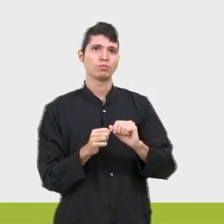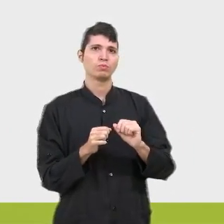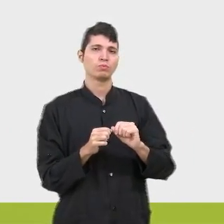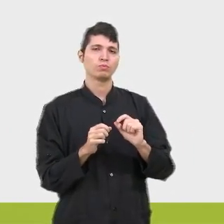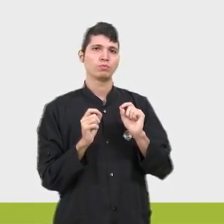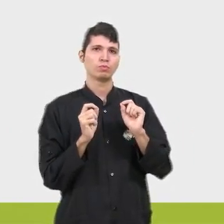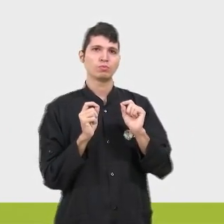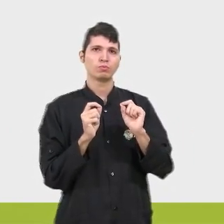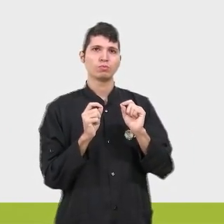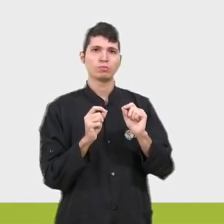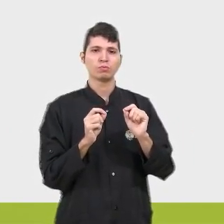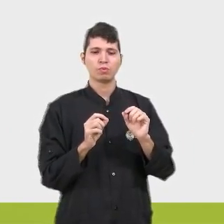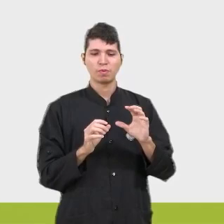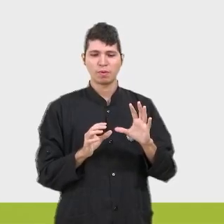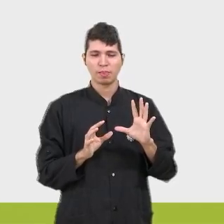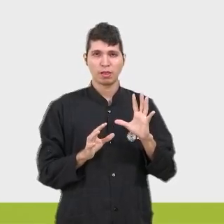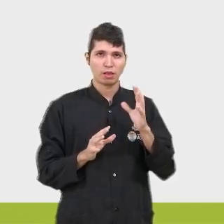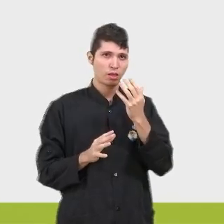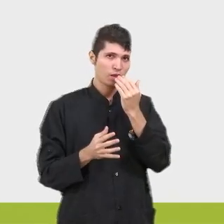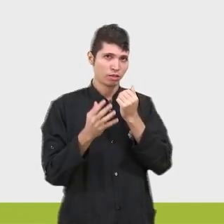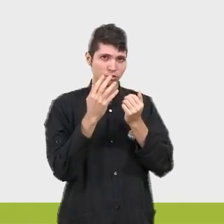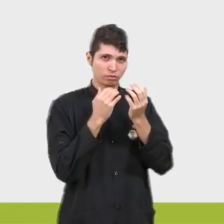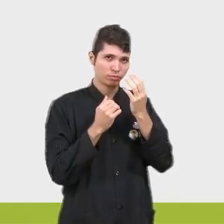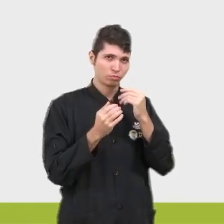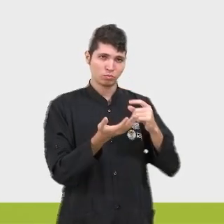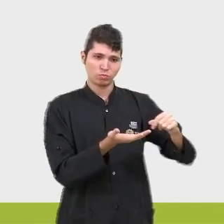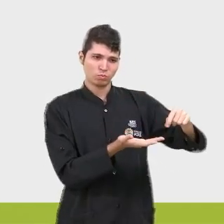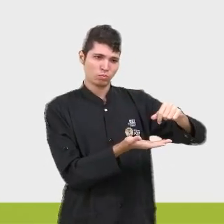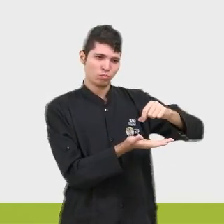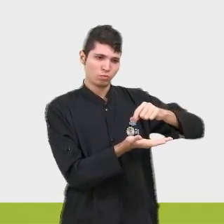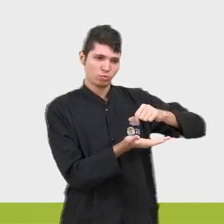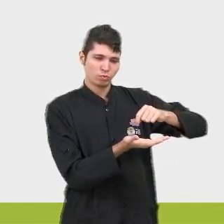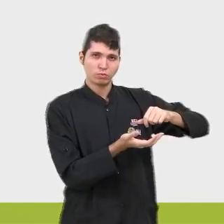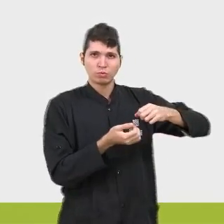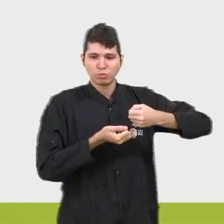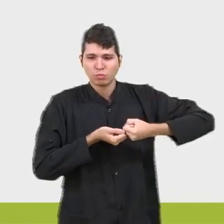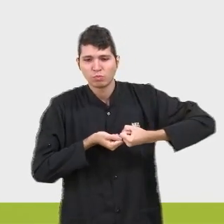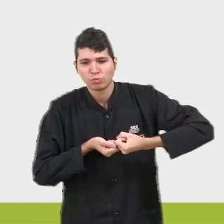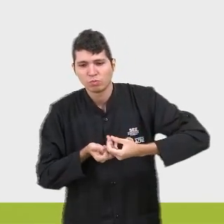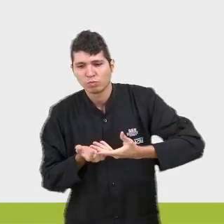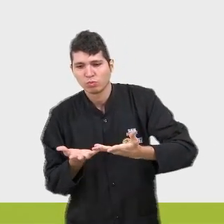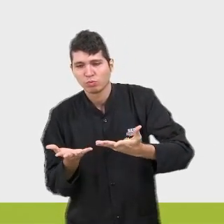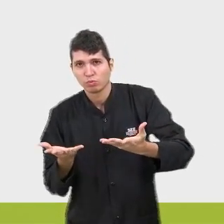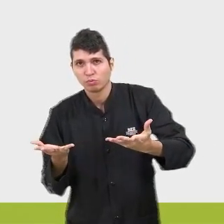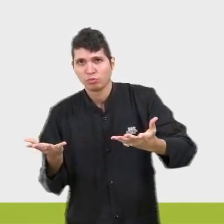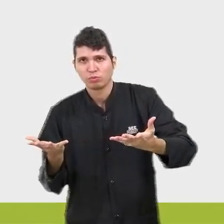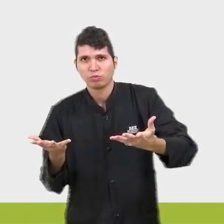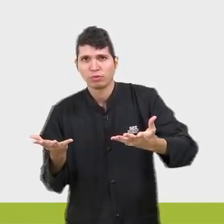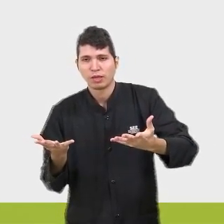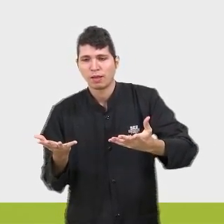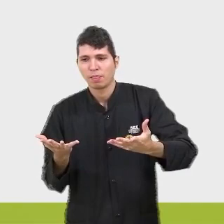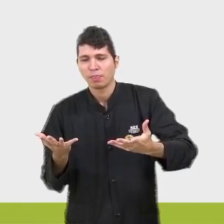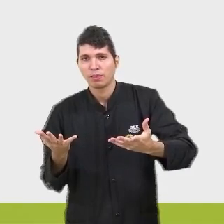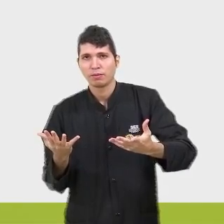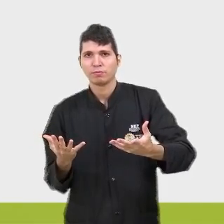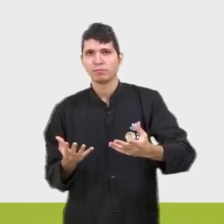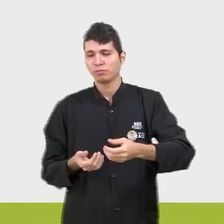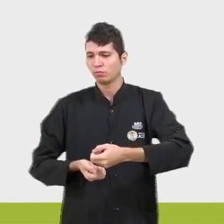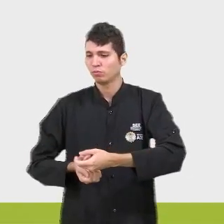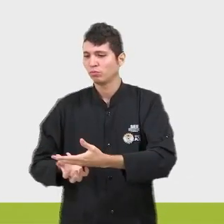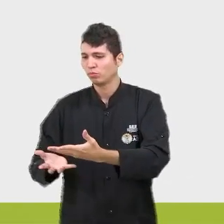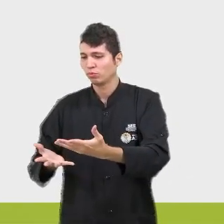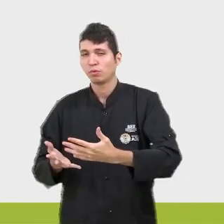frutos, levavam as sementes até mais adiante e daí ia crescendo, ia ampliando